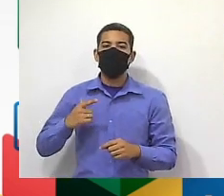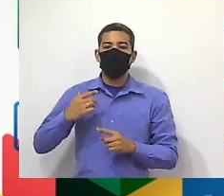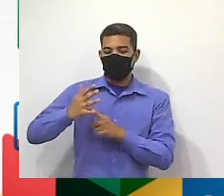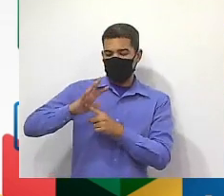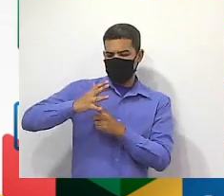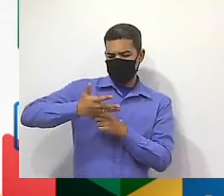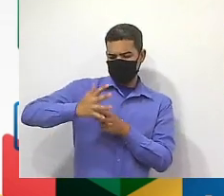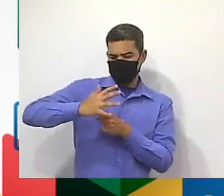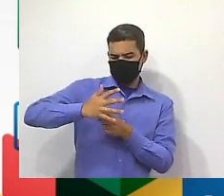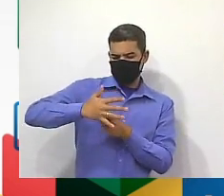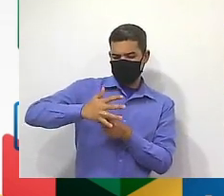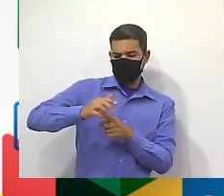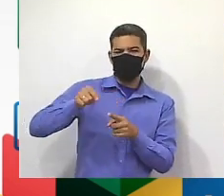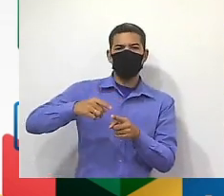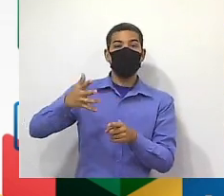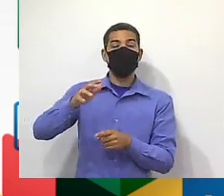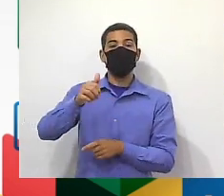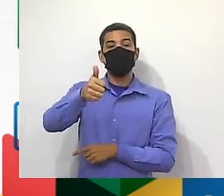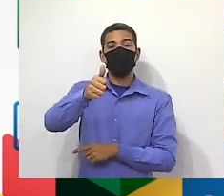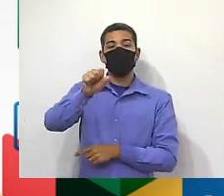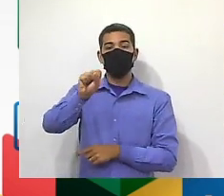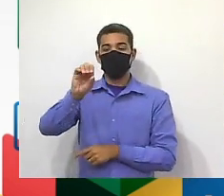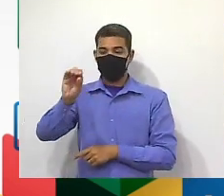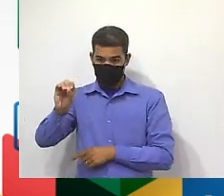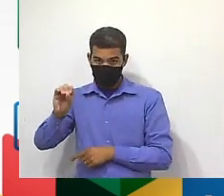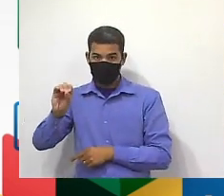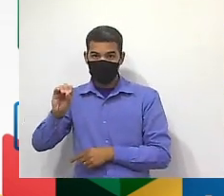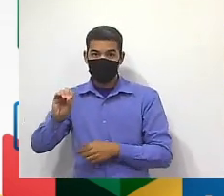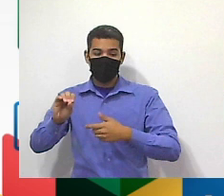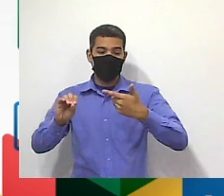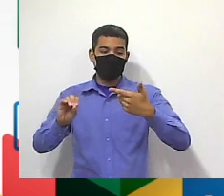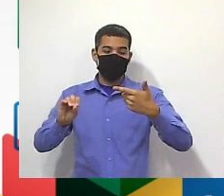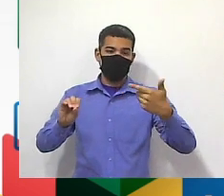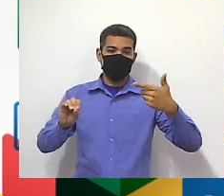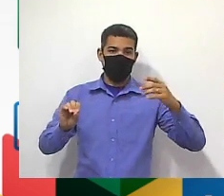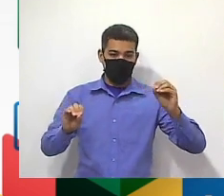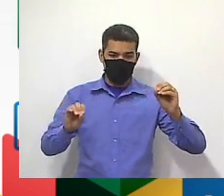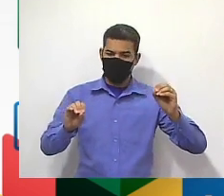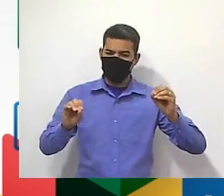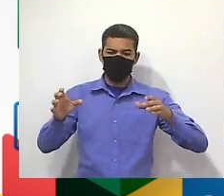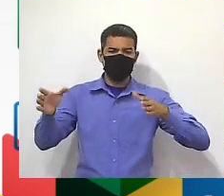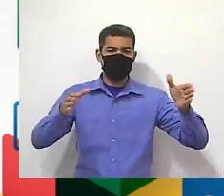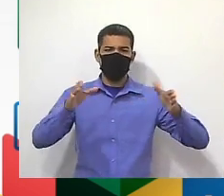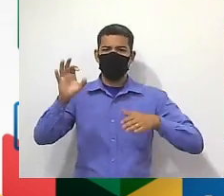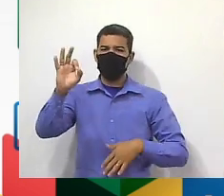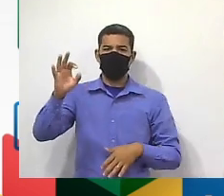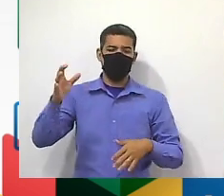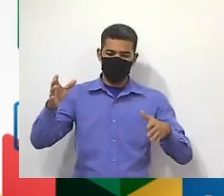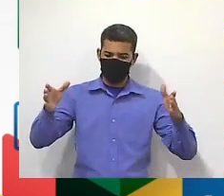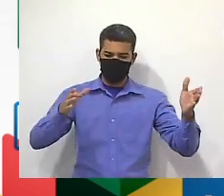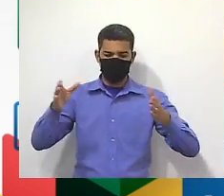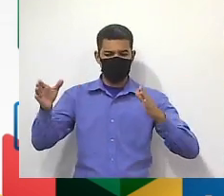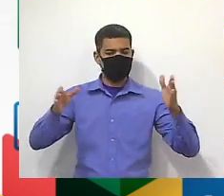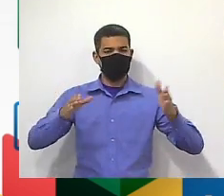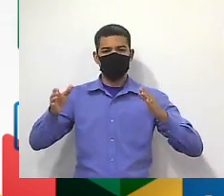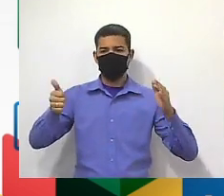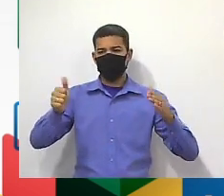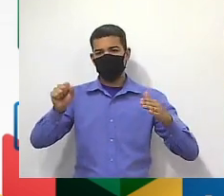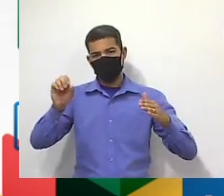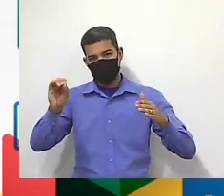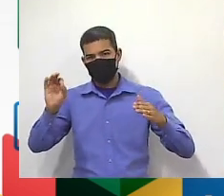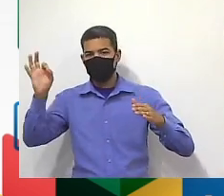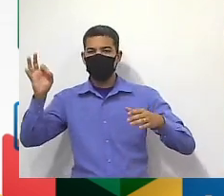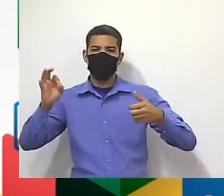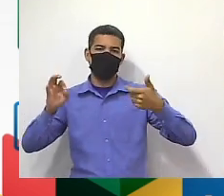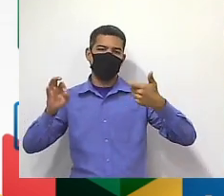coração do motor 180, 200, 220 graus Celsius facilmente. Claro, no corpo do motor